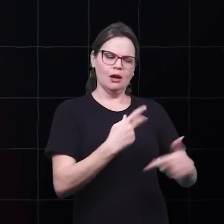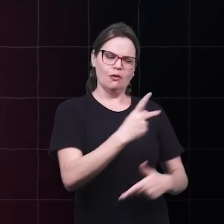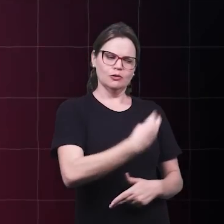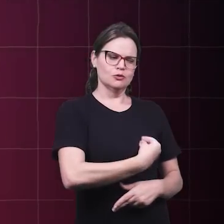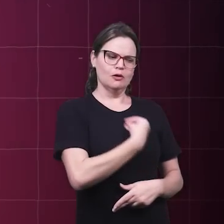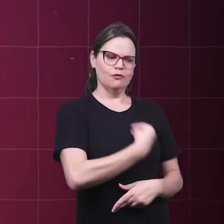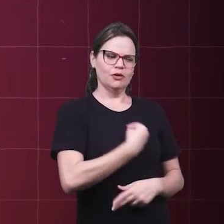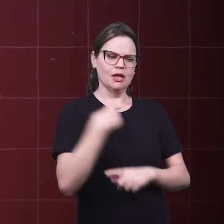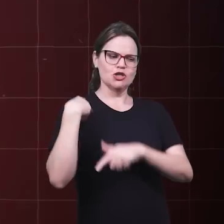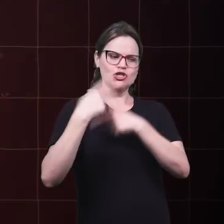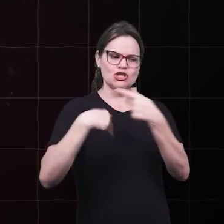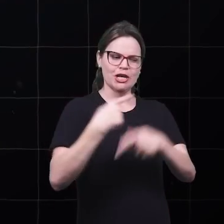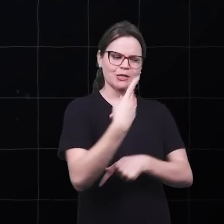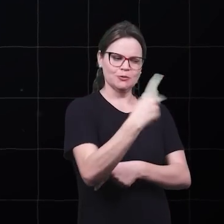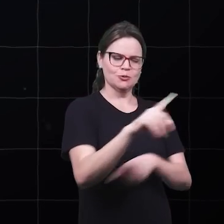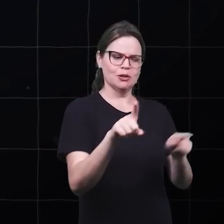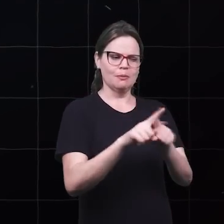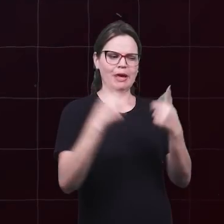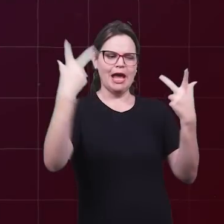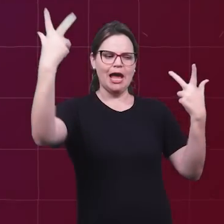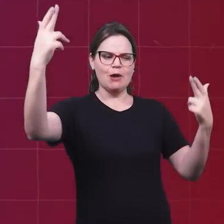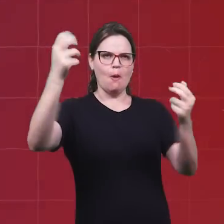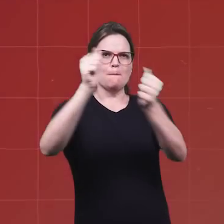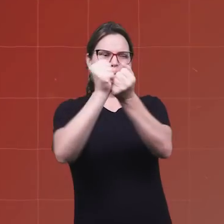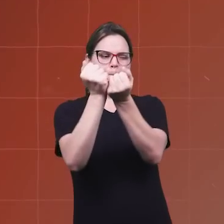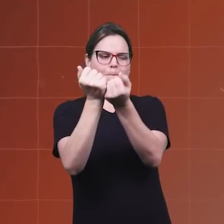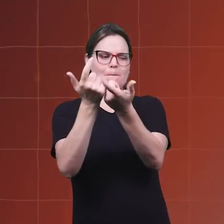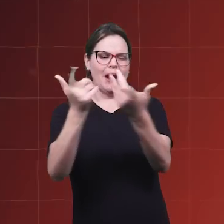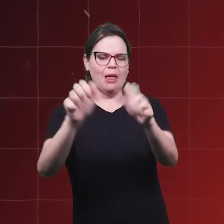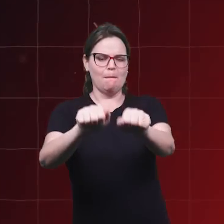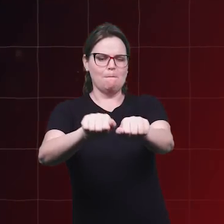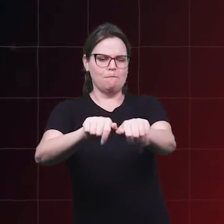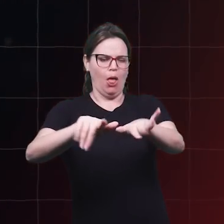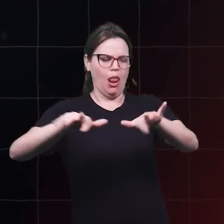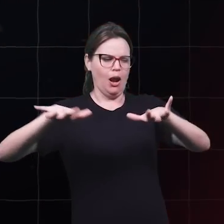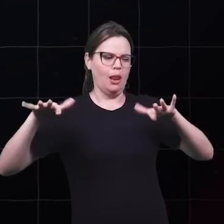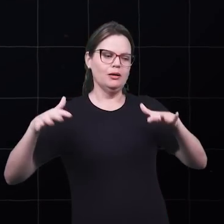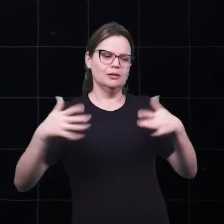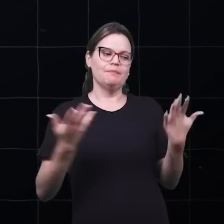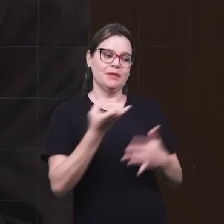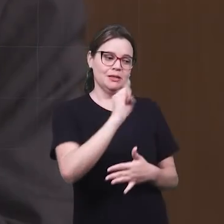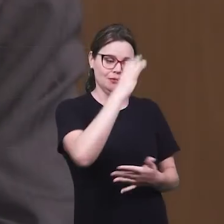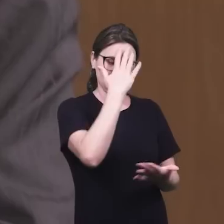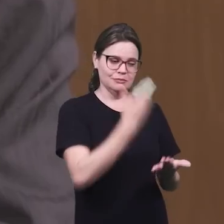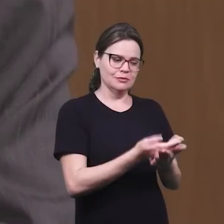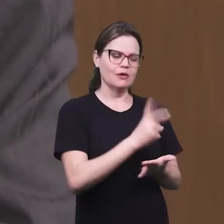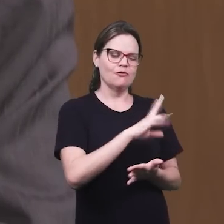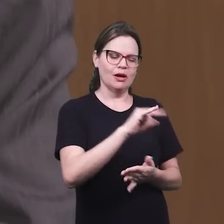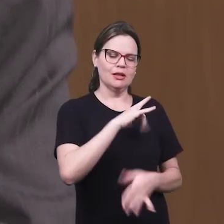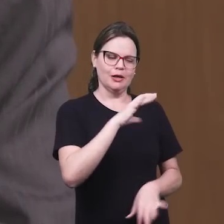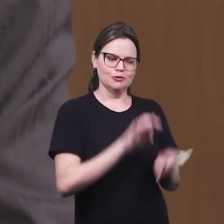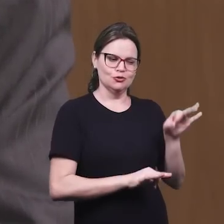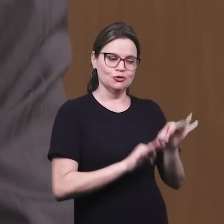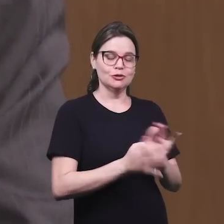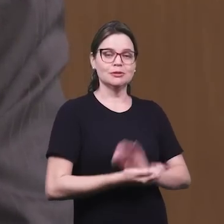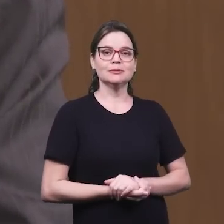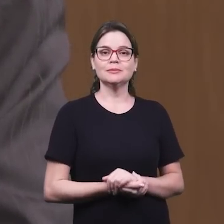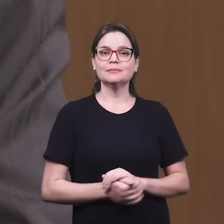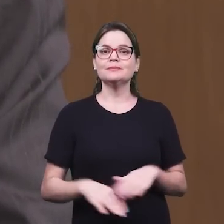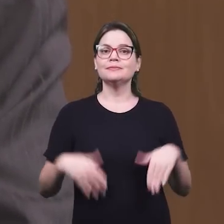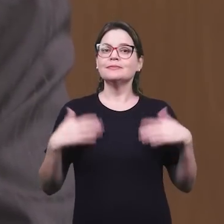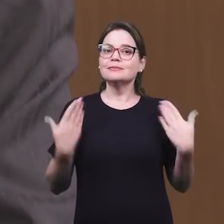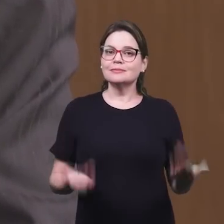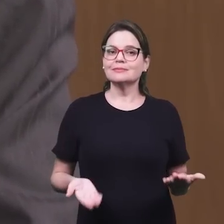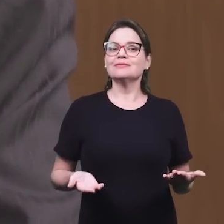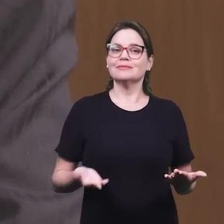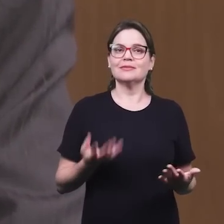semente. E creu ele no Senhor e foi imputado por justiça. Então, a mente do homem, se ele passa a